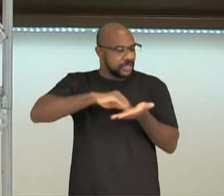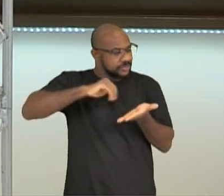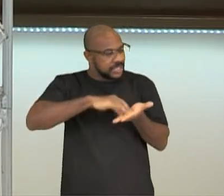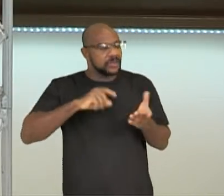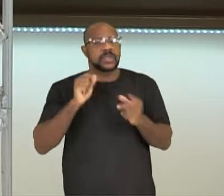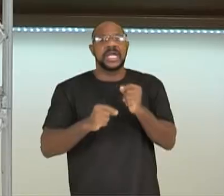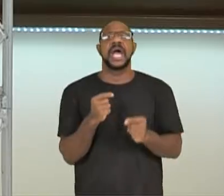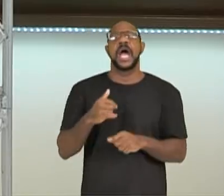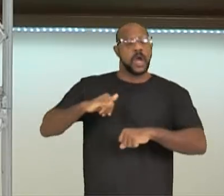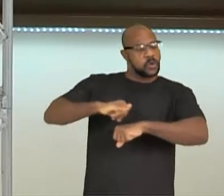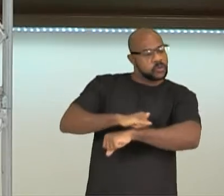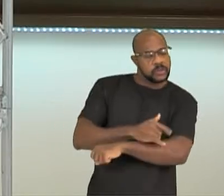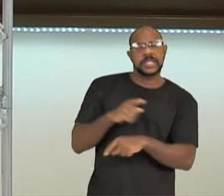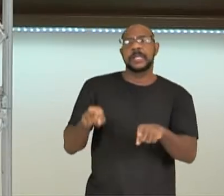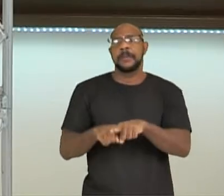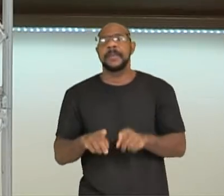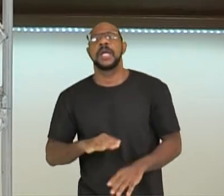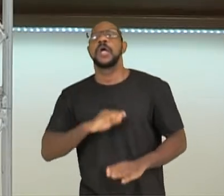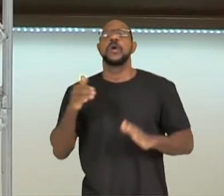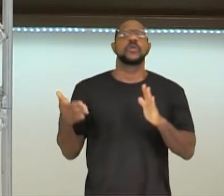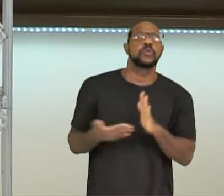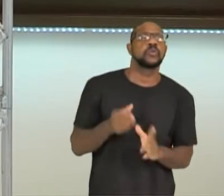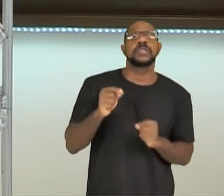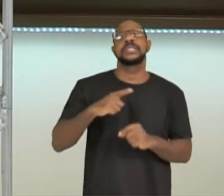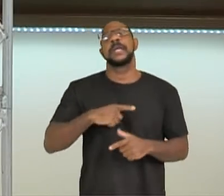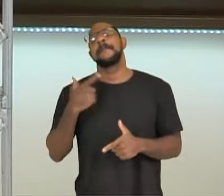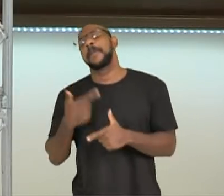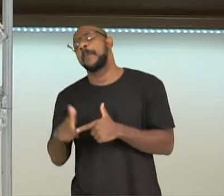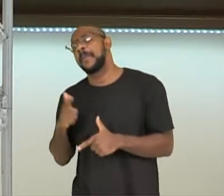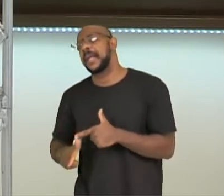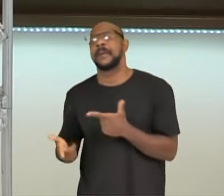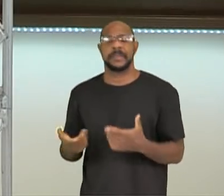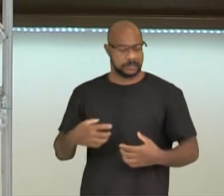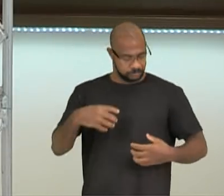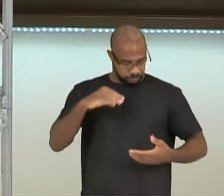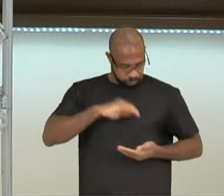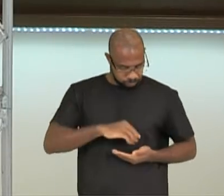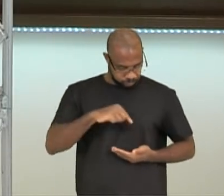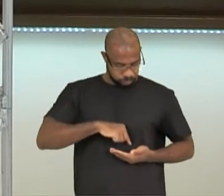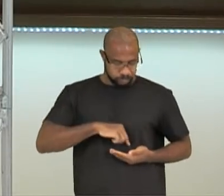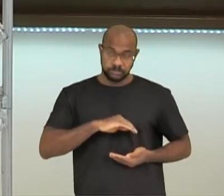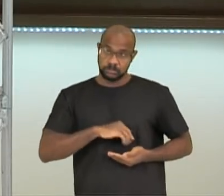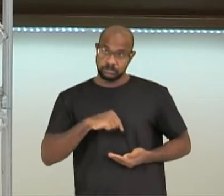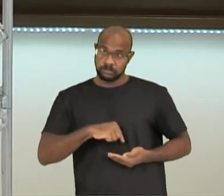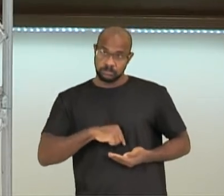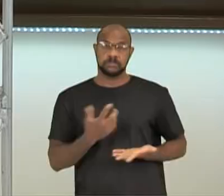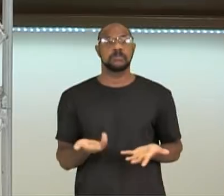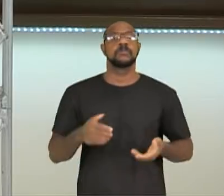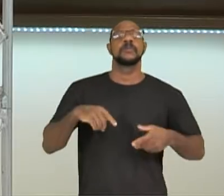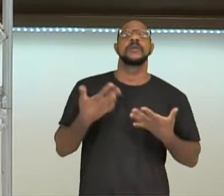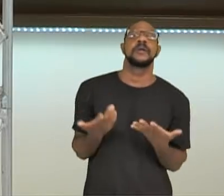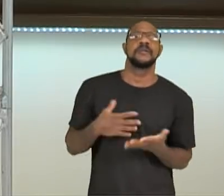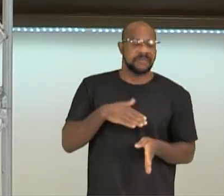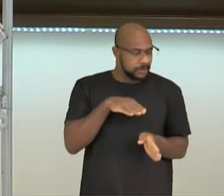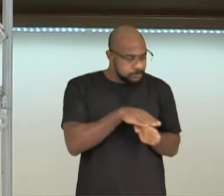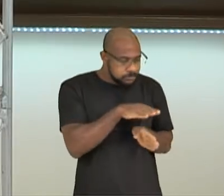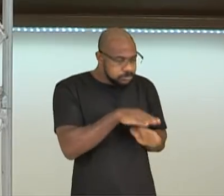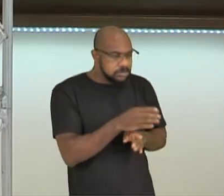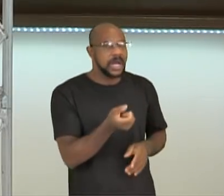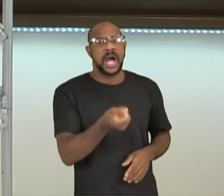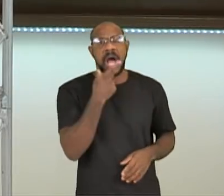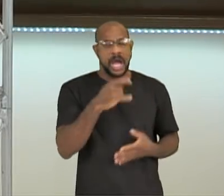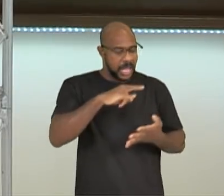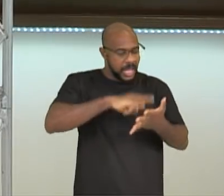gorduras, tudo aquilo que agrava o problema, né, no estômago. Vai orientar a medicação,